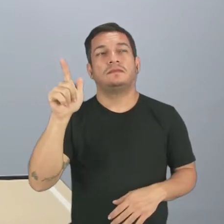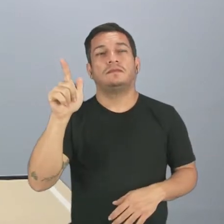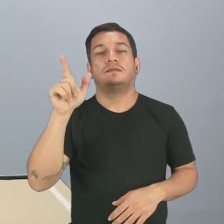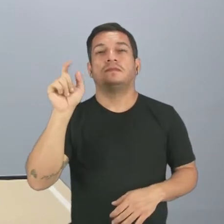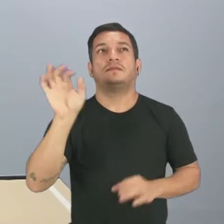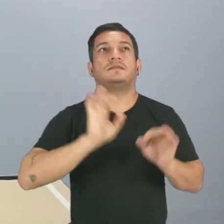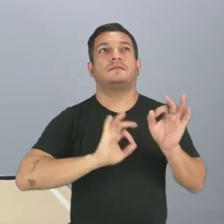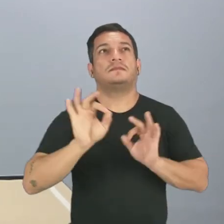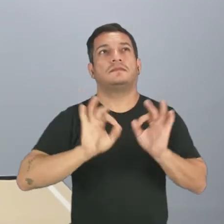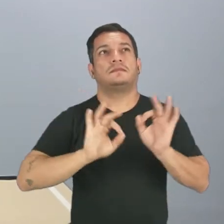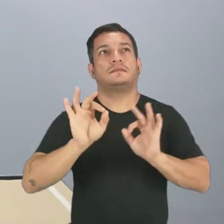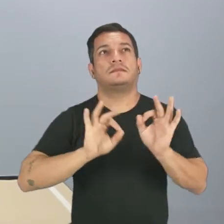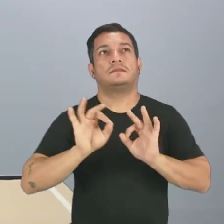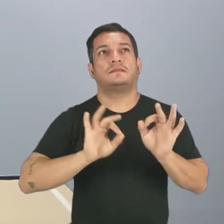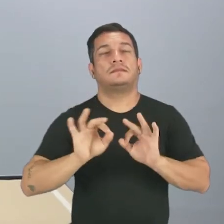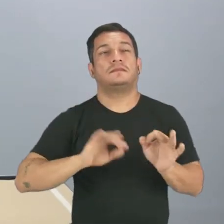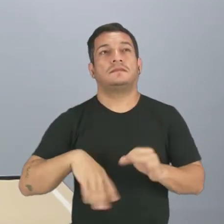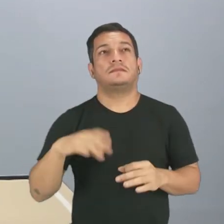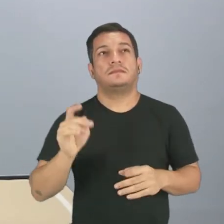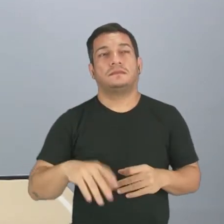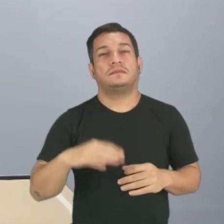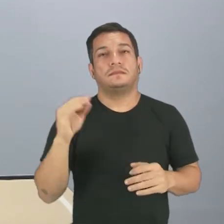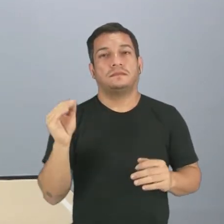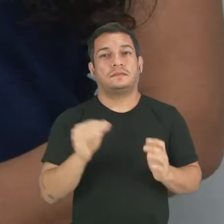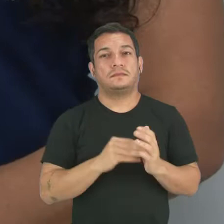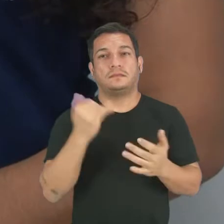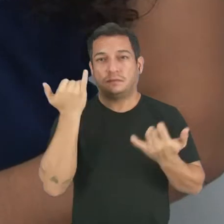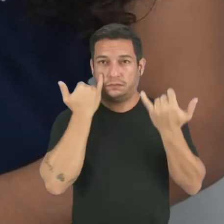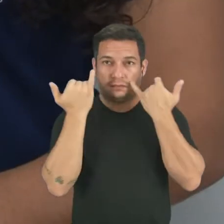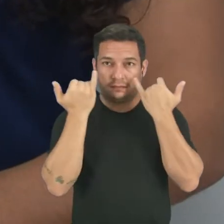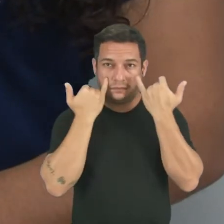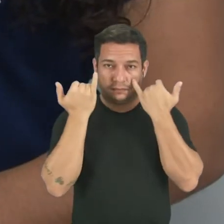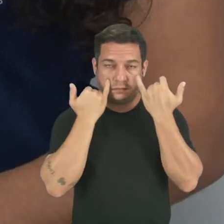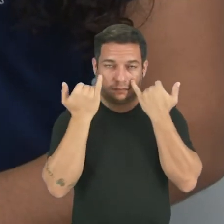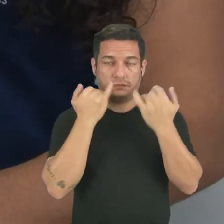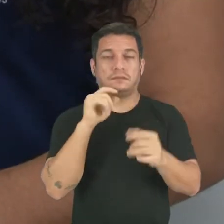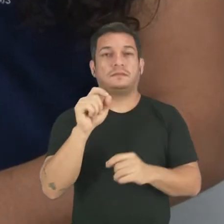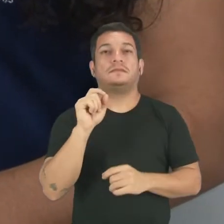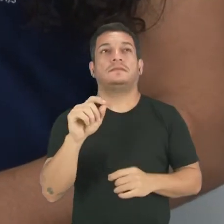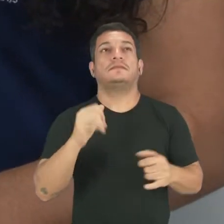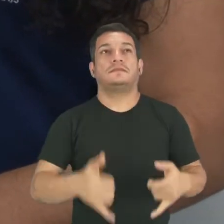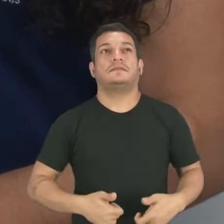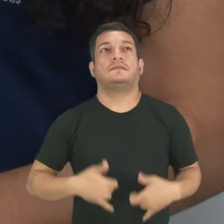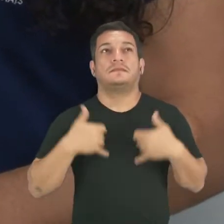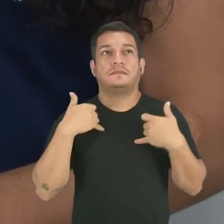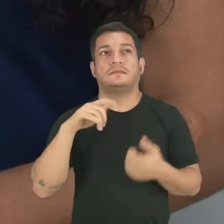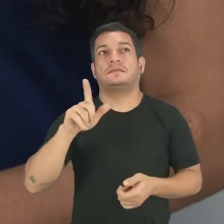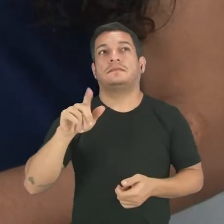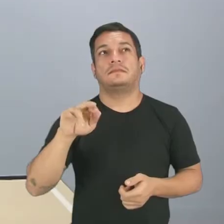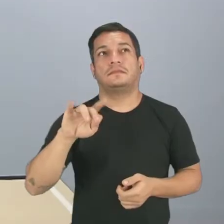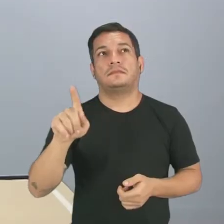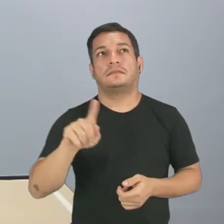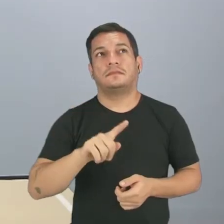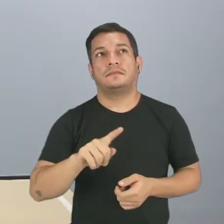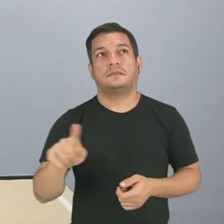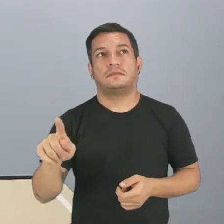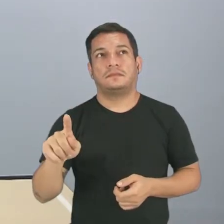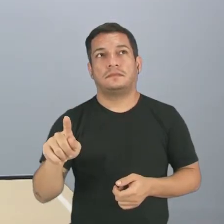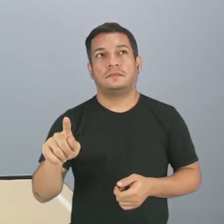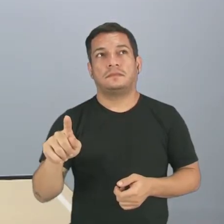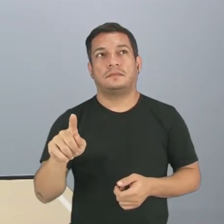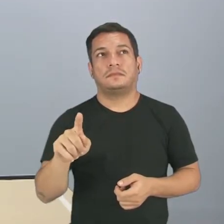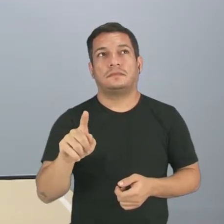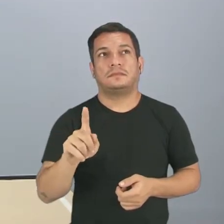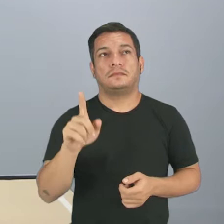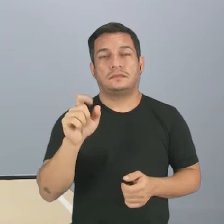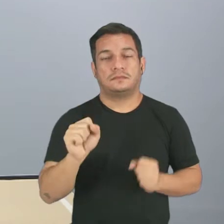de organizar os dados, as informações sobre o aniversário do Luiz para que